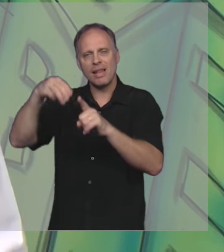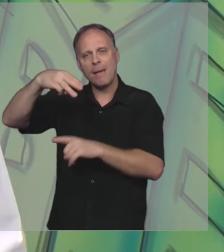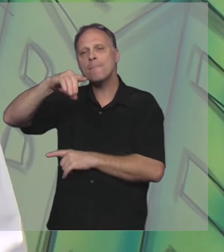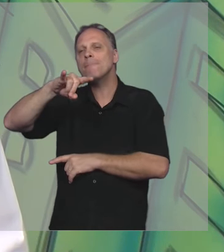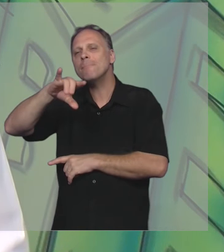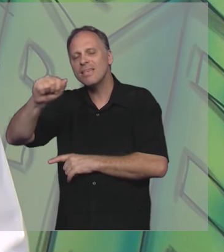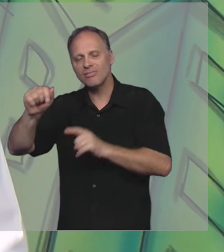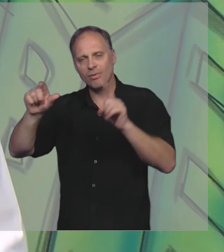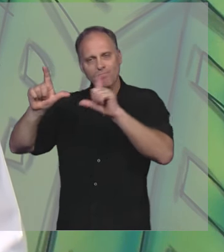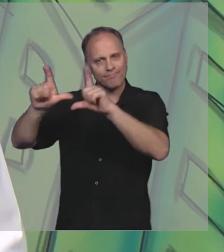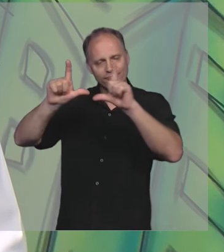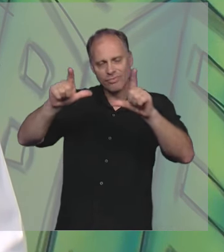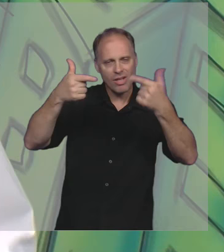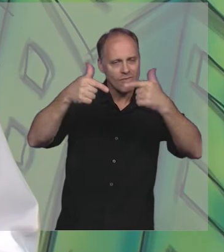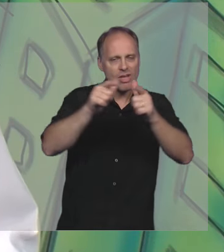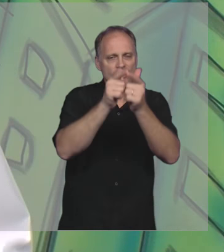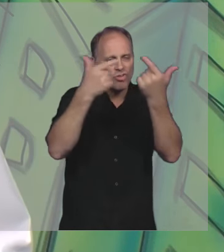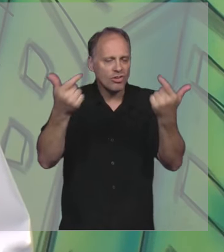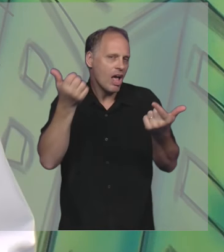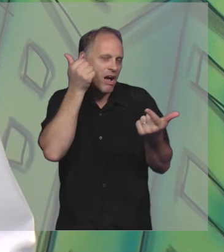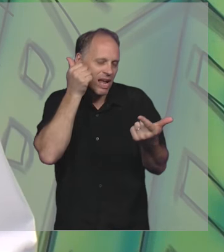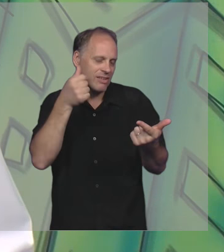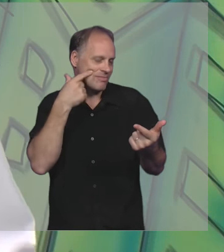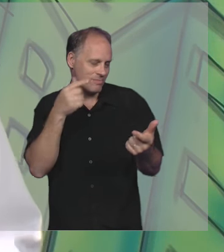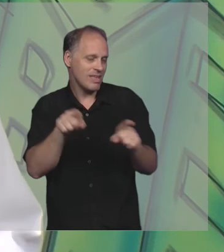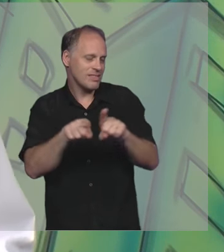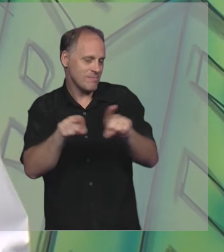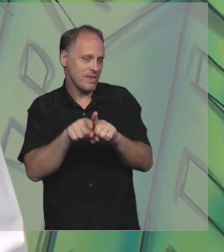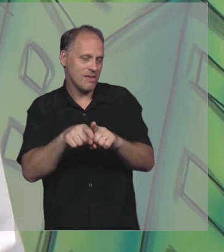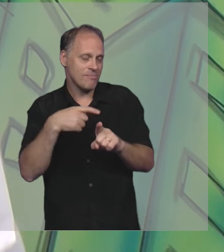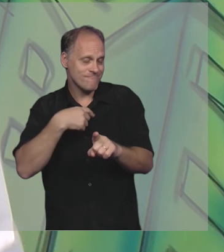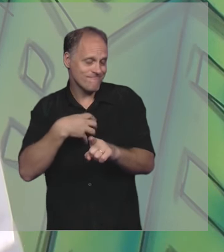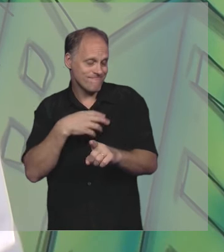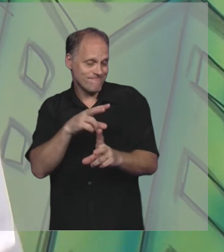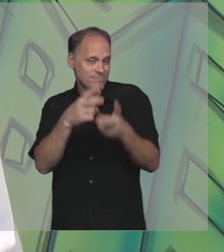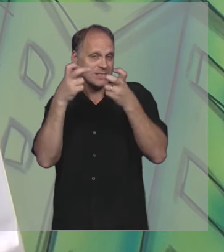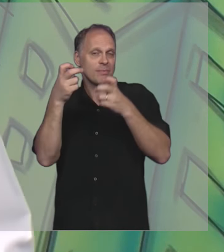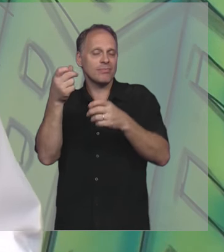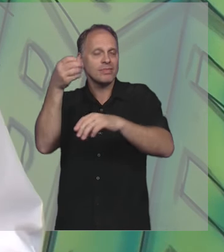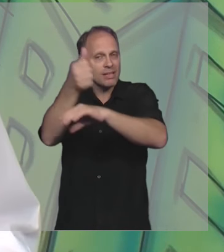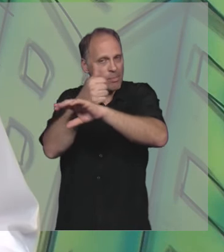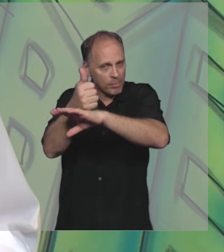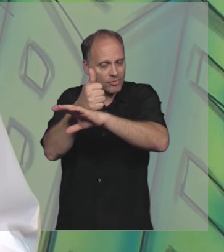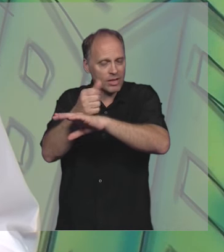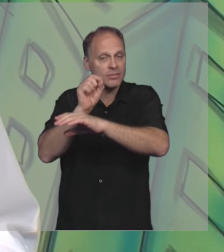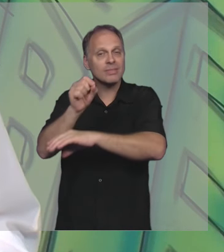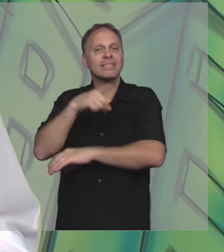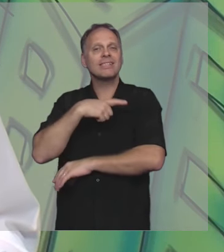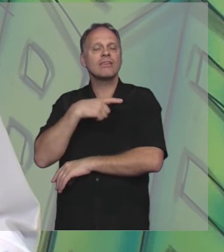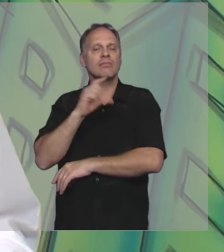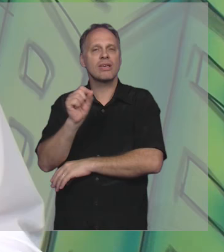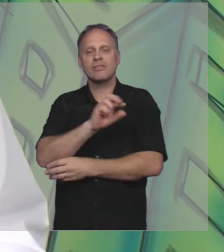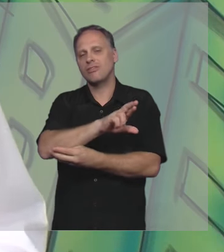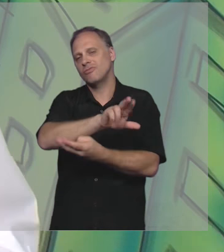mídia, né, eu vejo e eu sinto na área profissional que nós temos